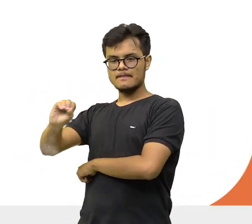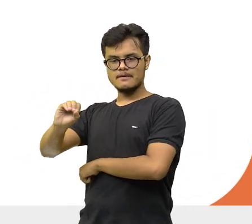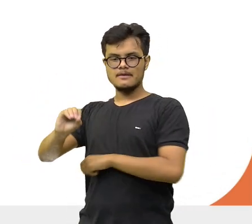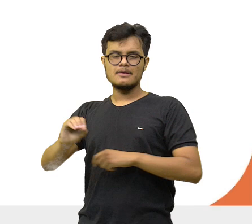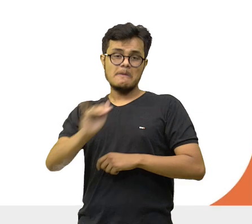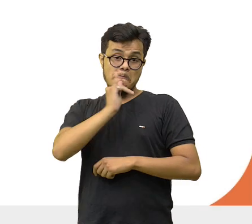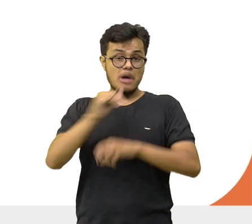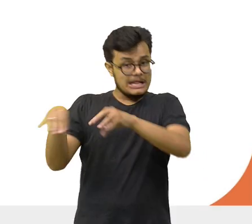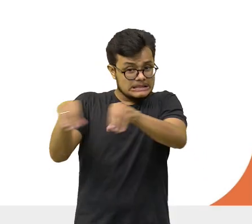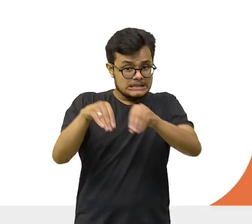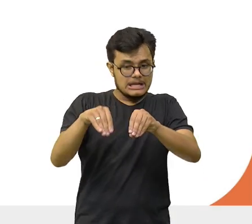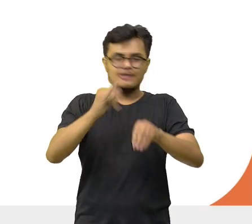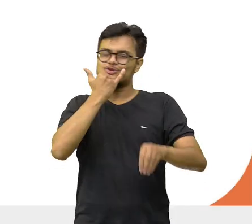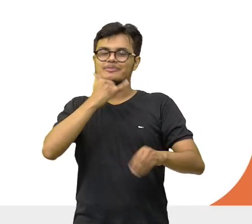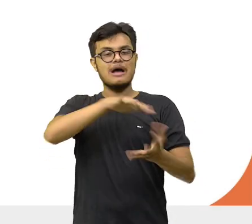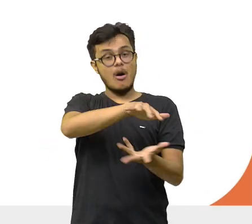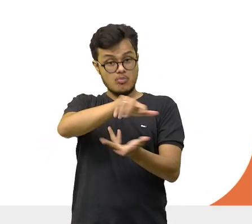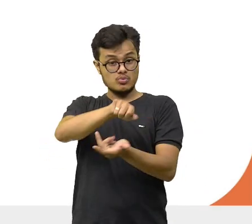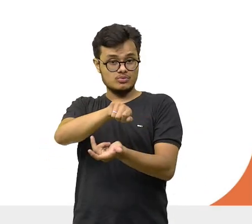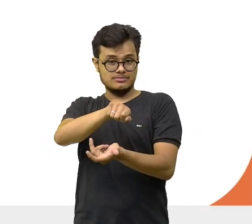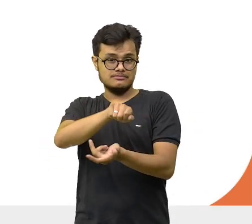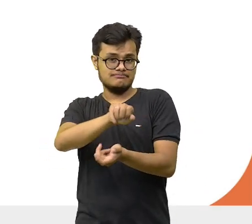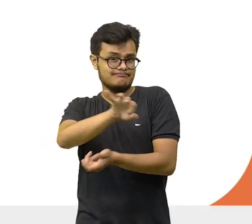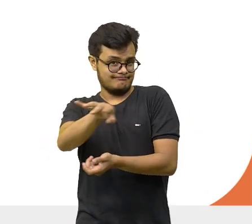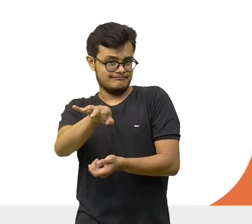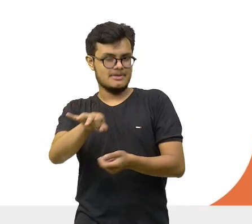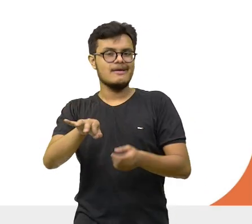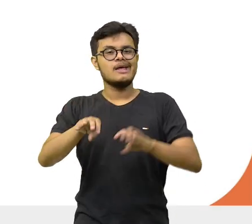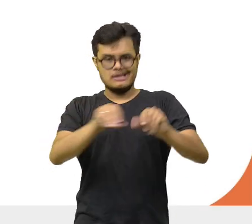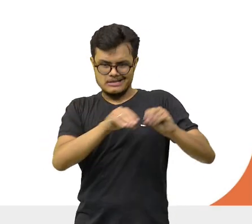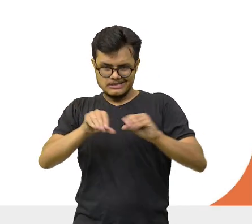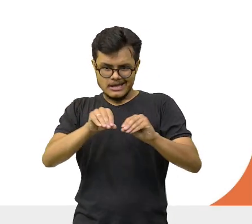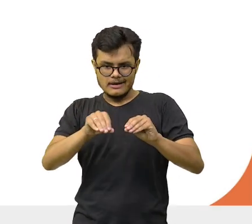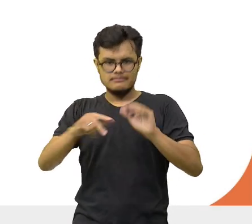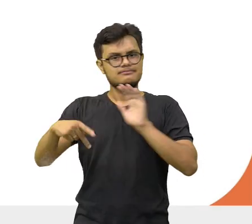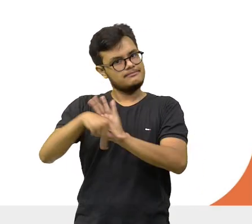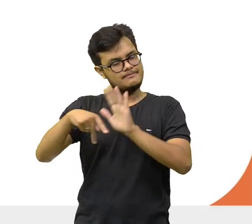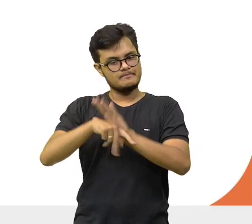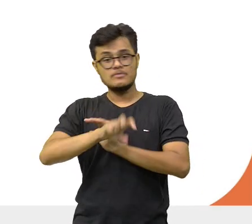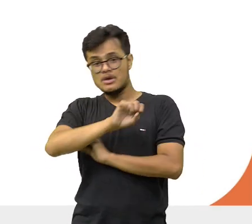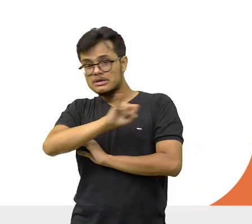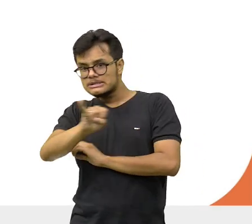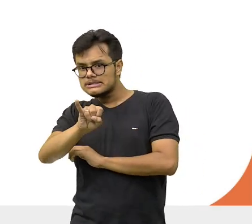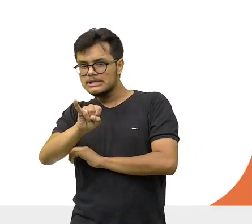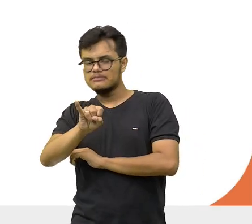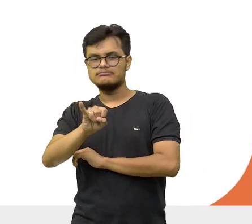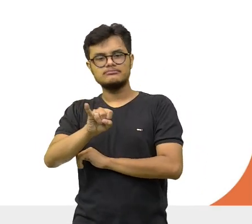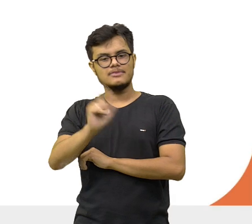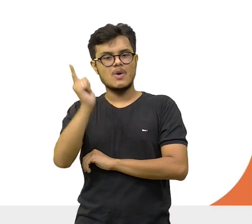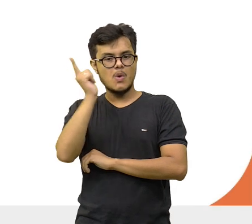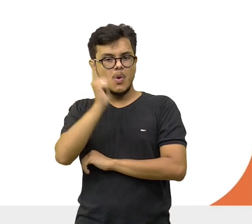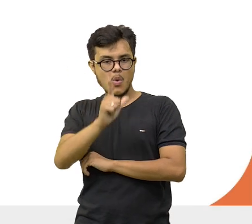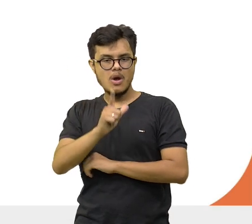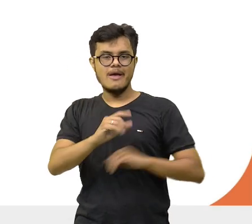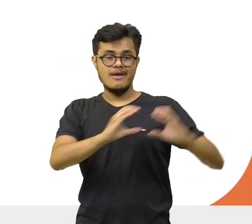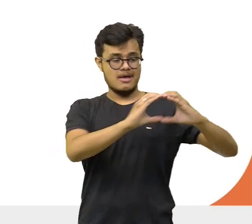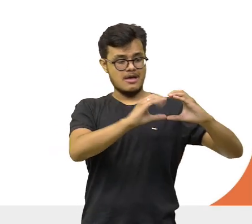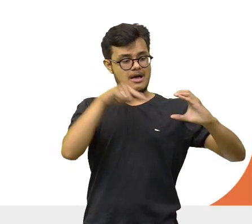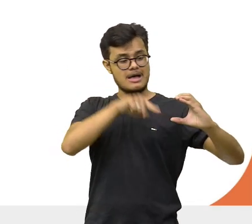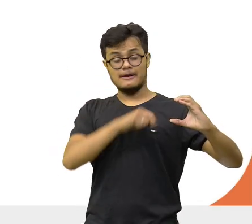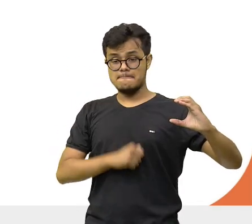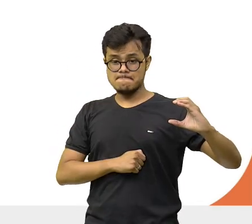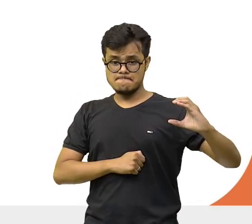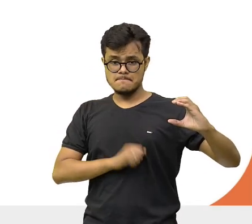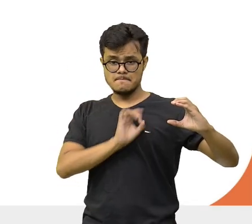Terra mesmo, ao planeta Terra. E esse aterramento faz com que esses elétrons que estavam antes aqui, nessa